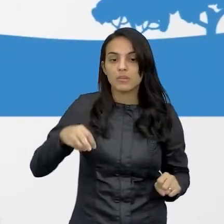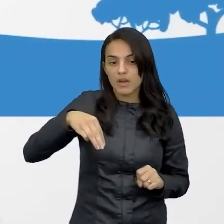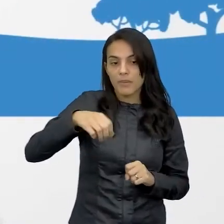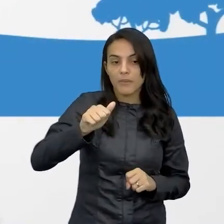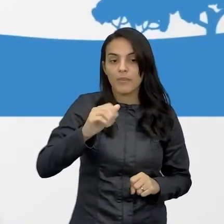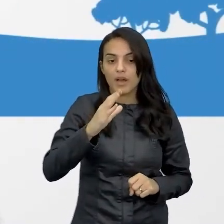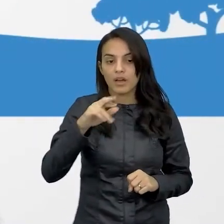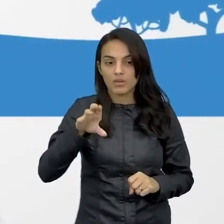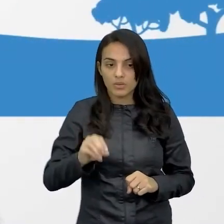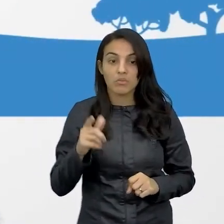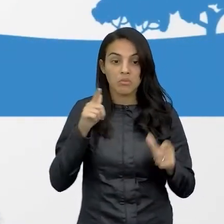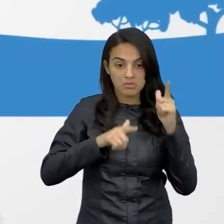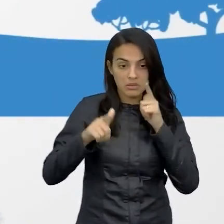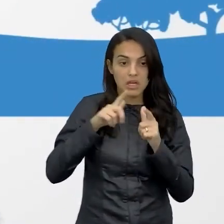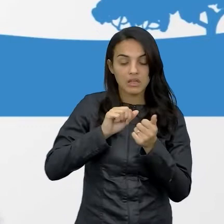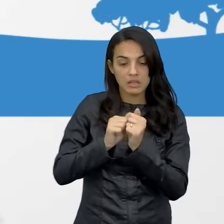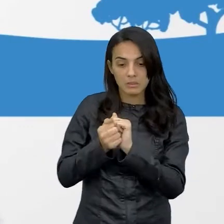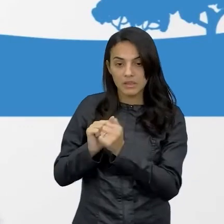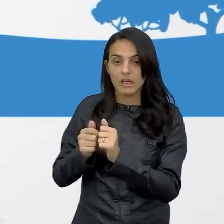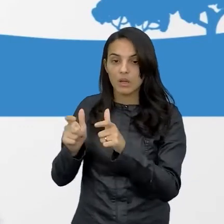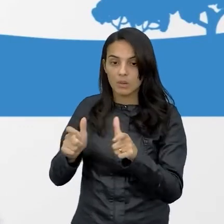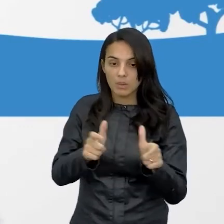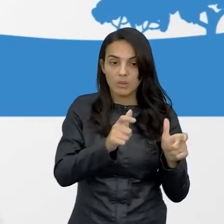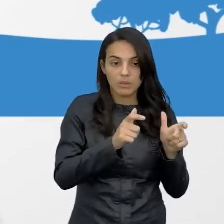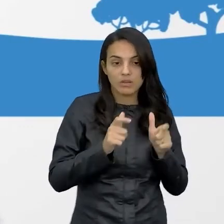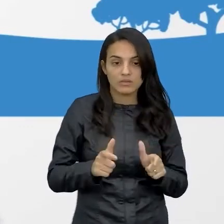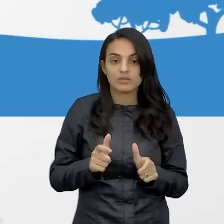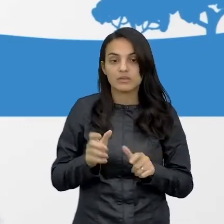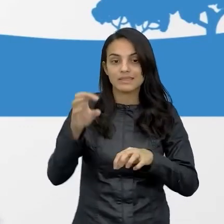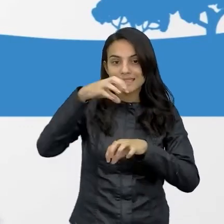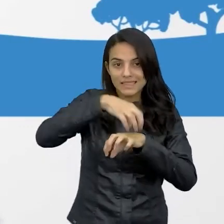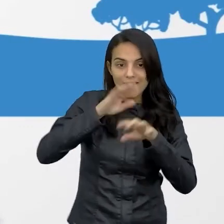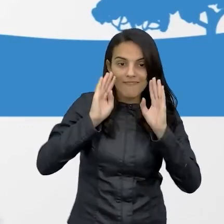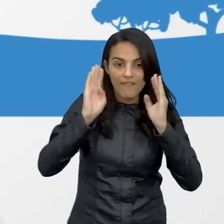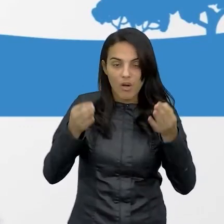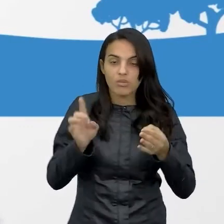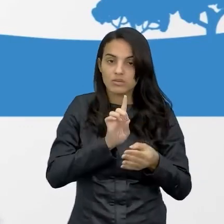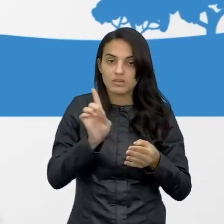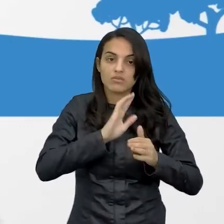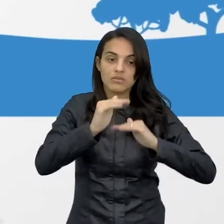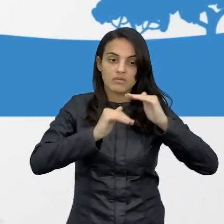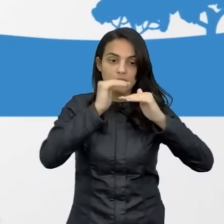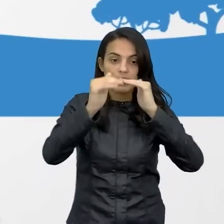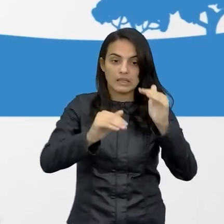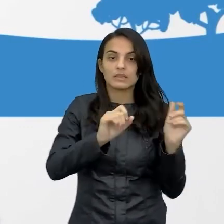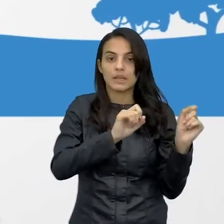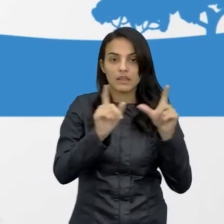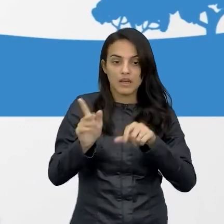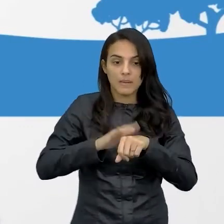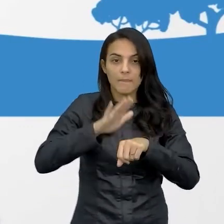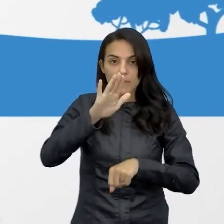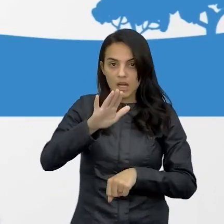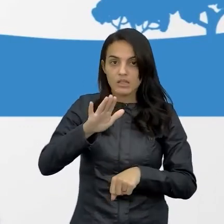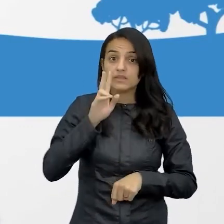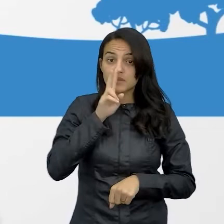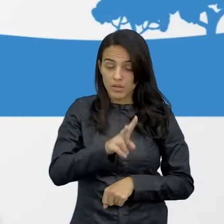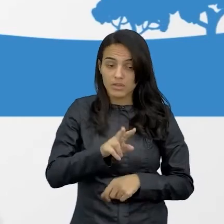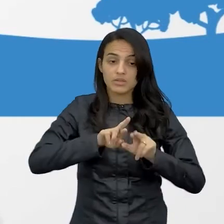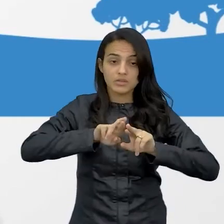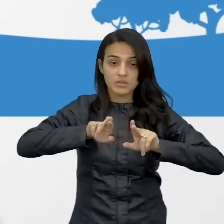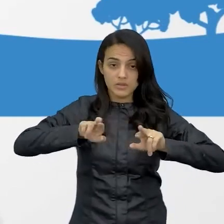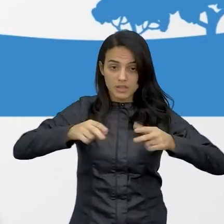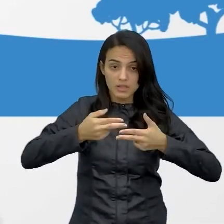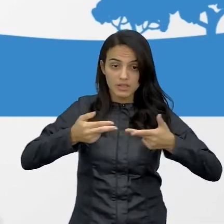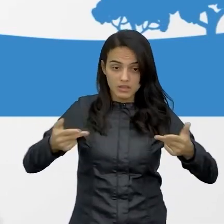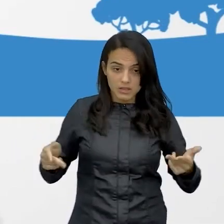consegue se adaptar em seu ambiente sem coordenação centralizada e se desenvolve para exibir níveis mais elevados de diferenciação